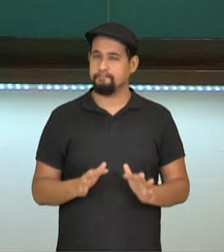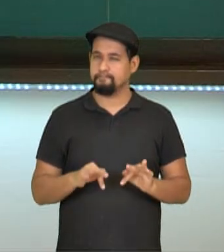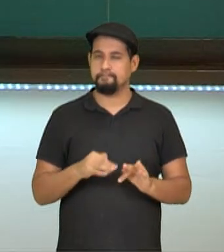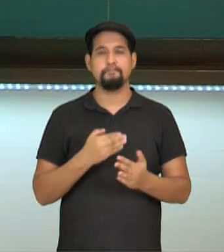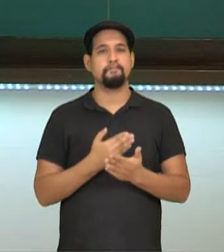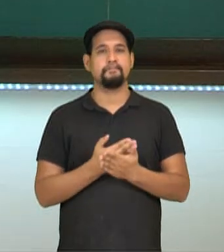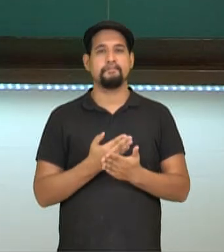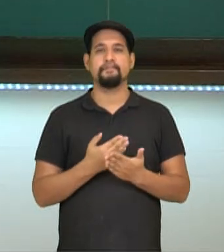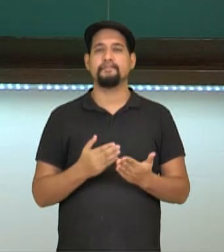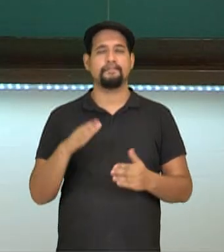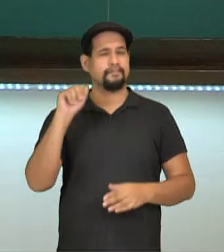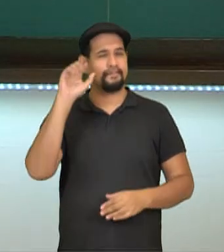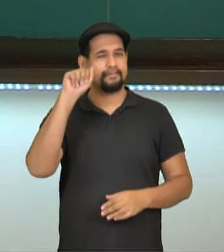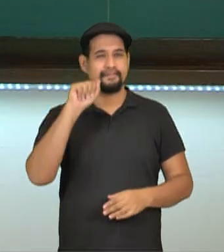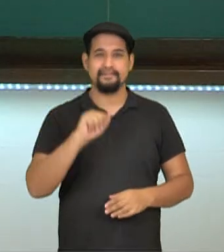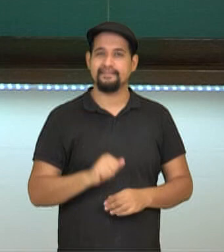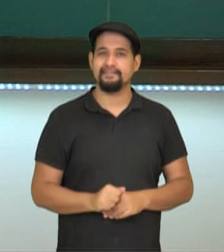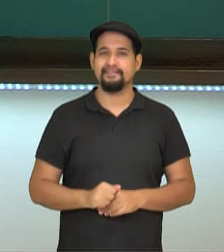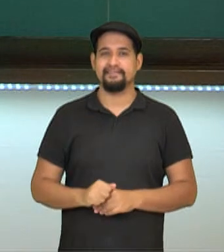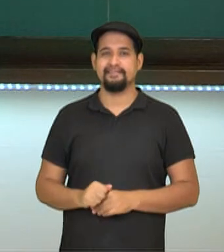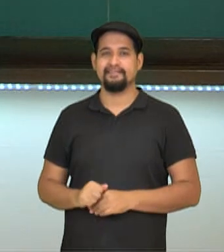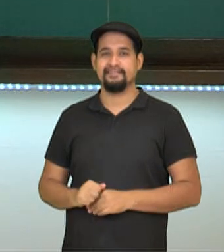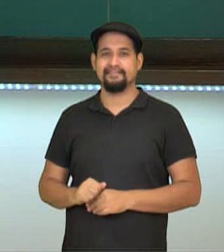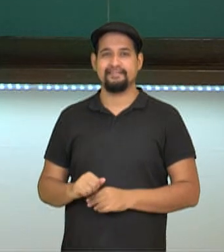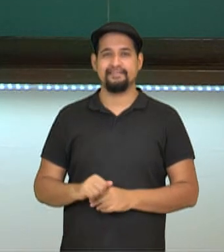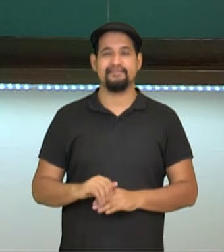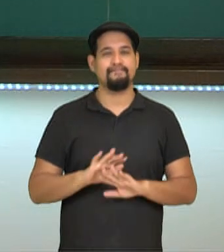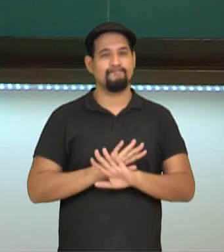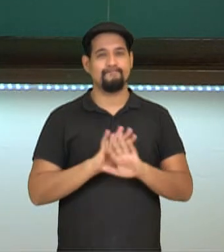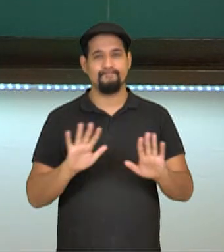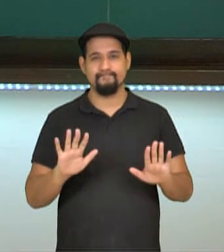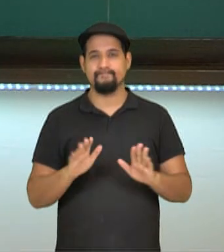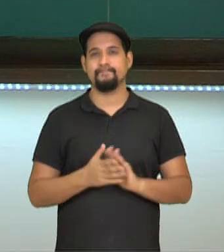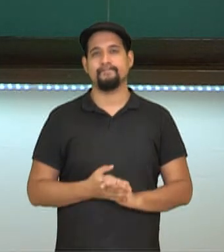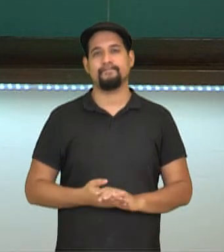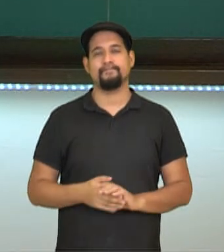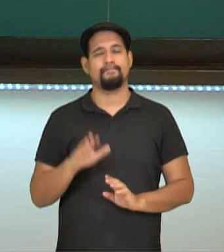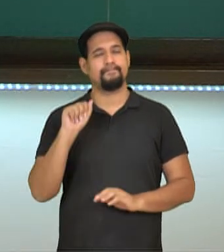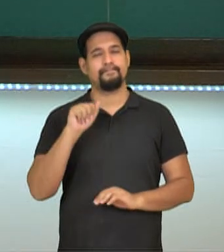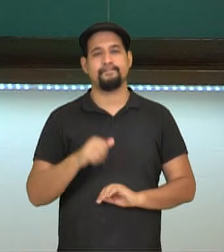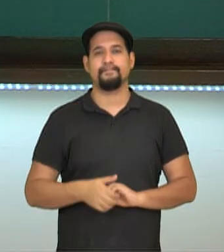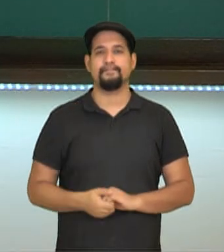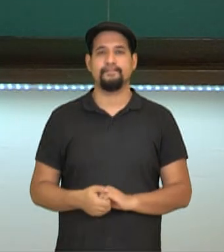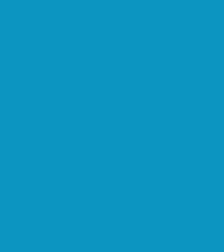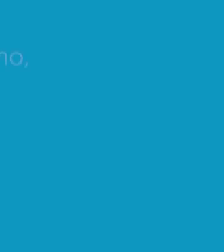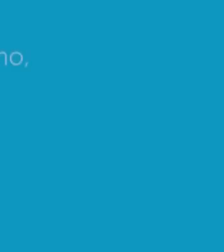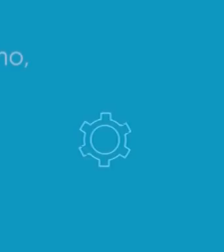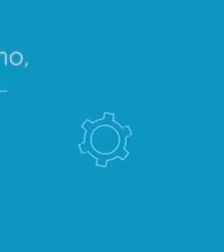aqui. Vejo vocês em breve. Tchau para todos. Até mais.